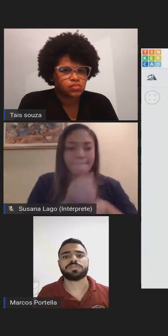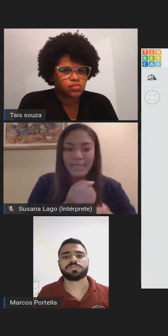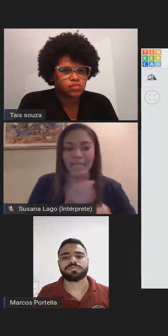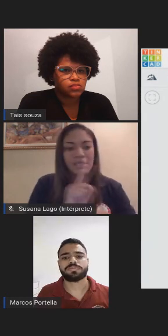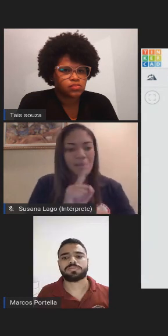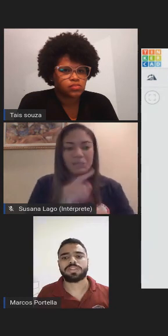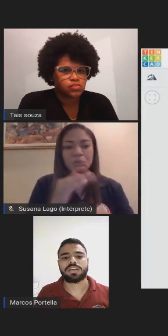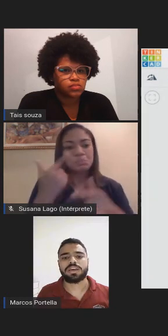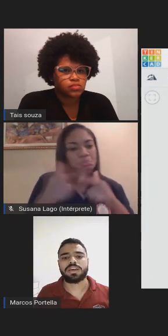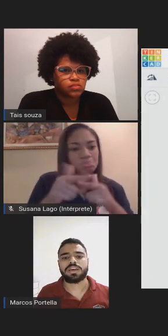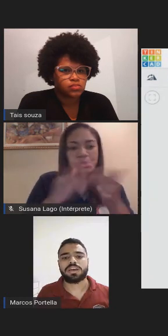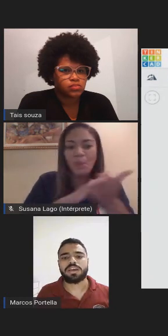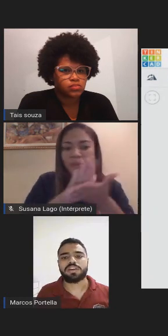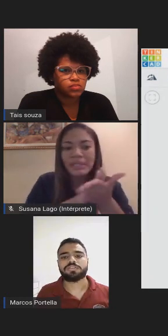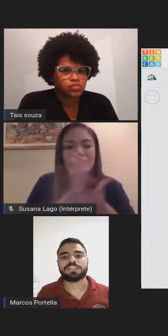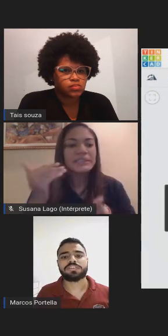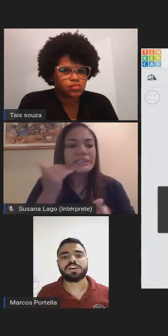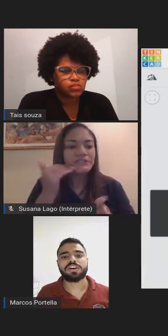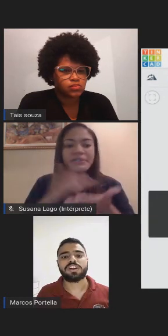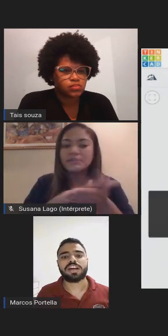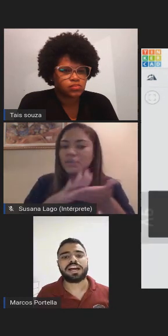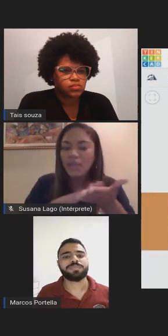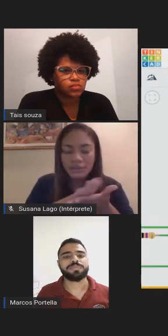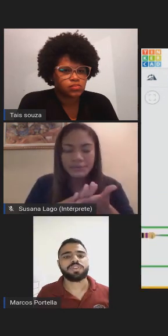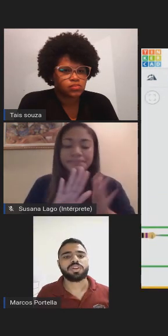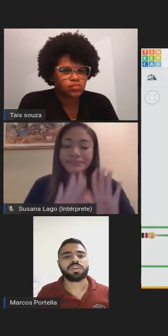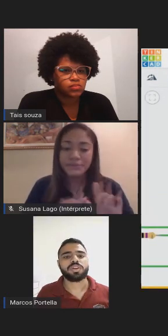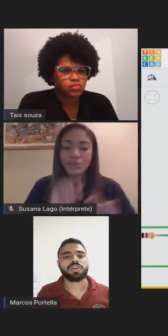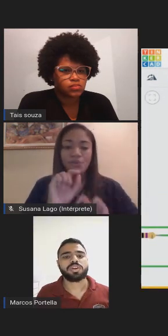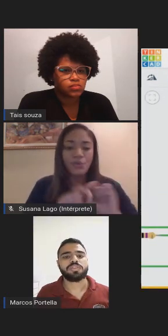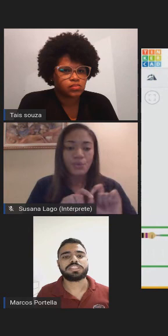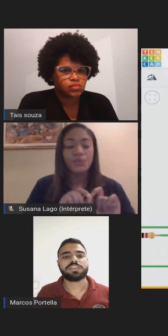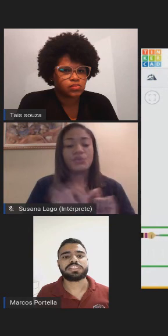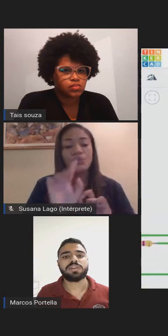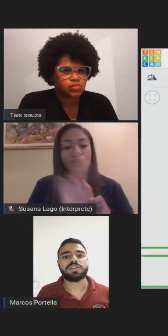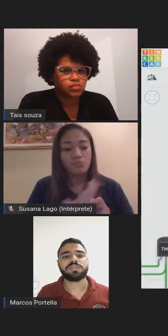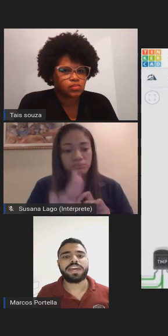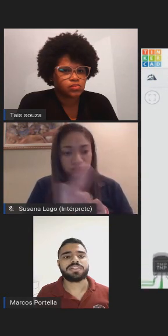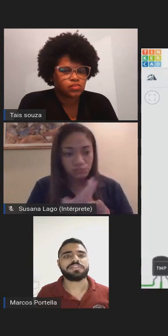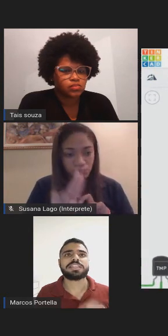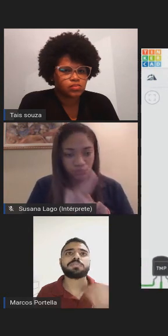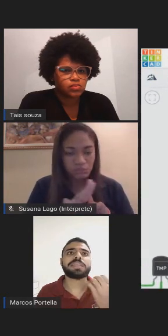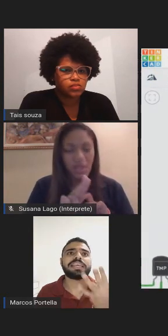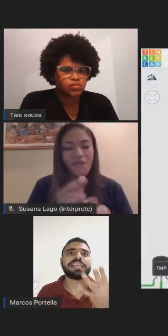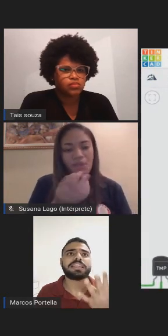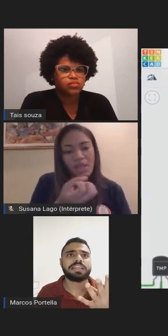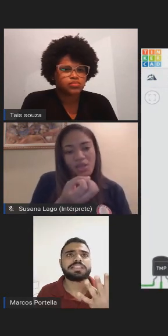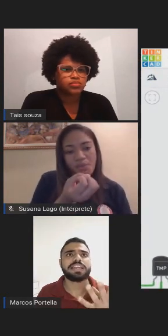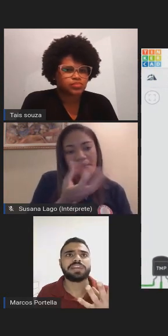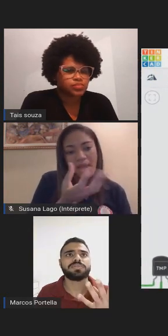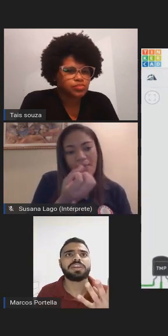o Arduino. Vocês vão colocar vocês vão acender um LED, fazer o